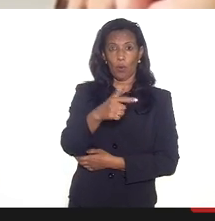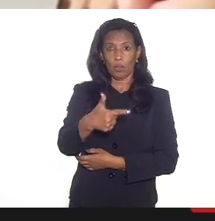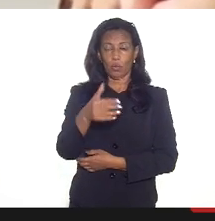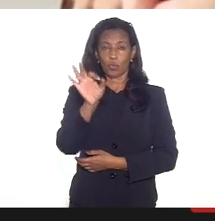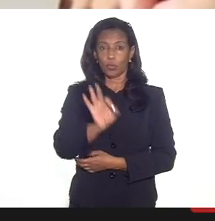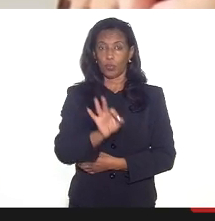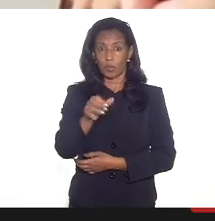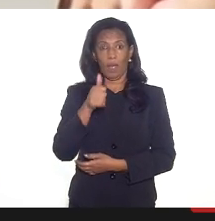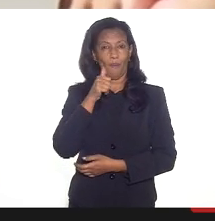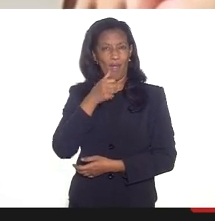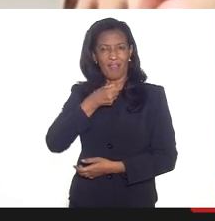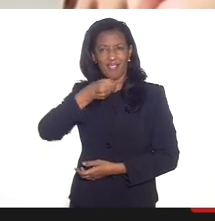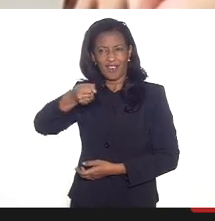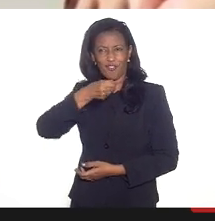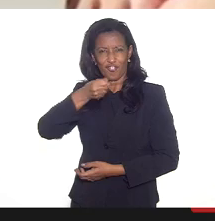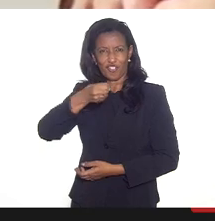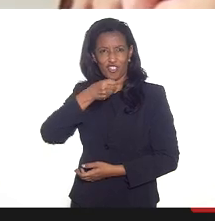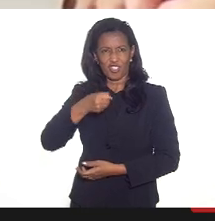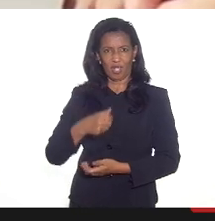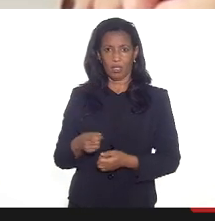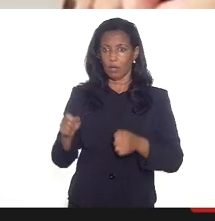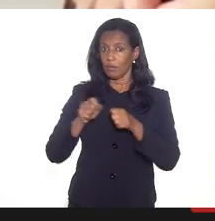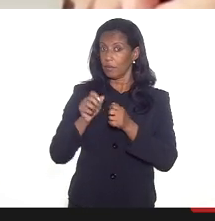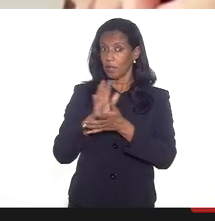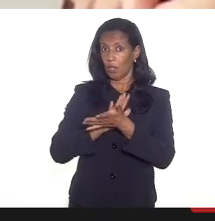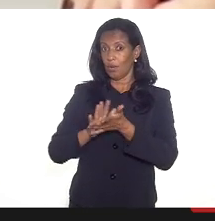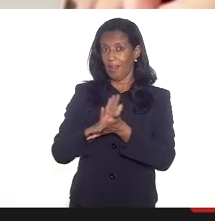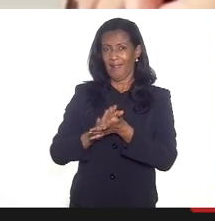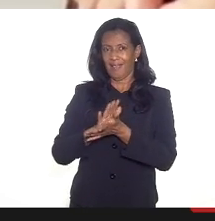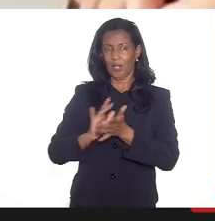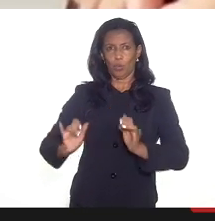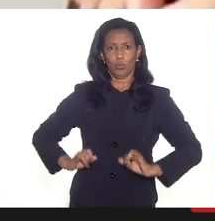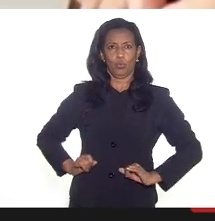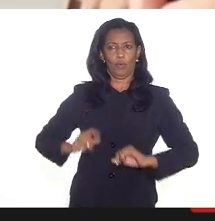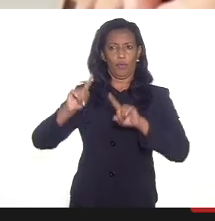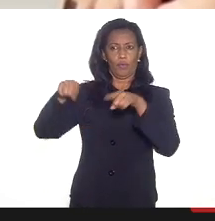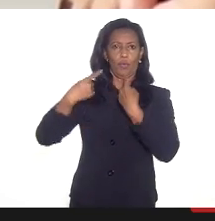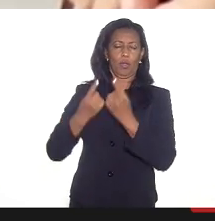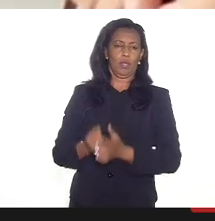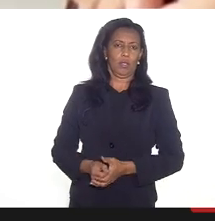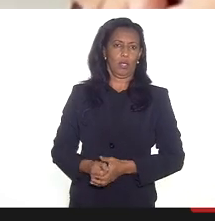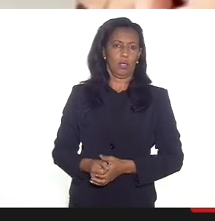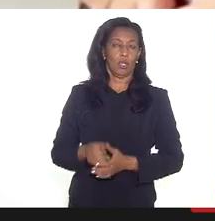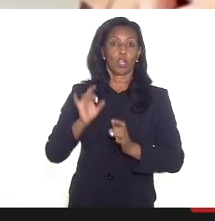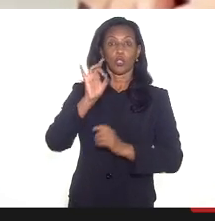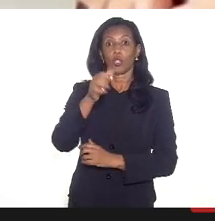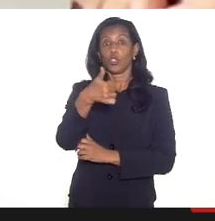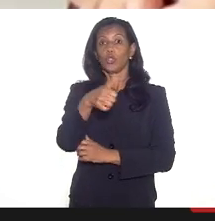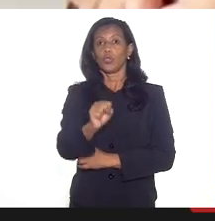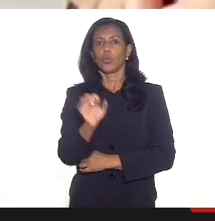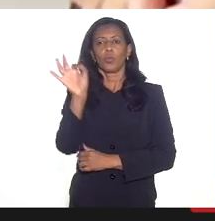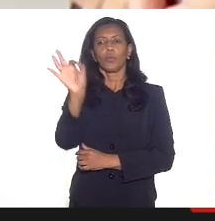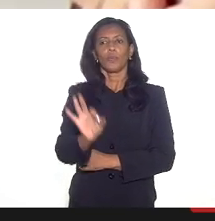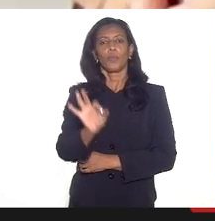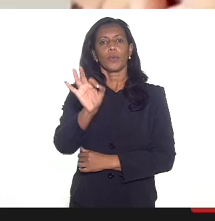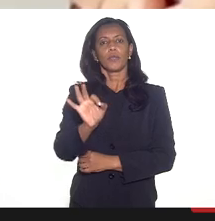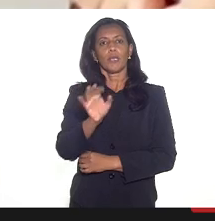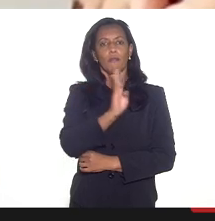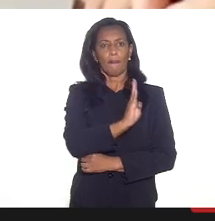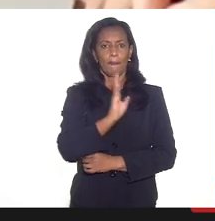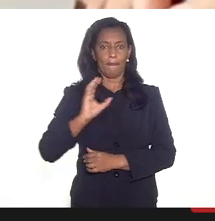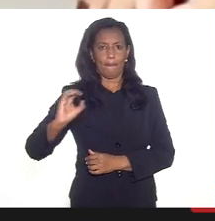mulheres entrevistadas não fizeram nada quando sofreram uma violência. Apenas 18% efetuaram um